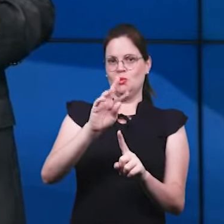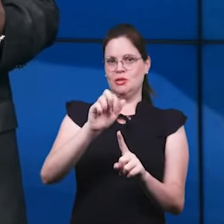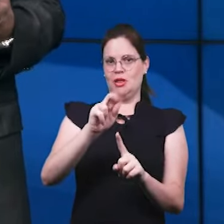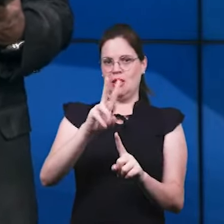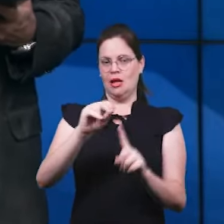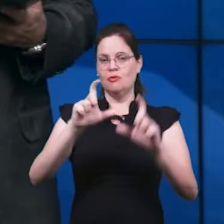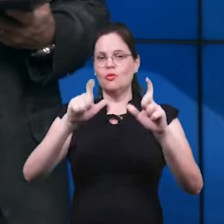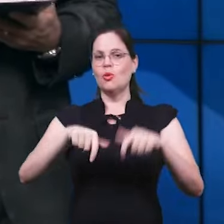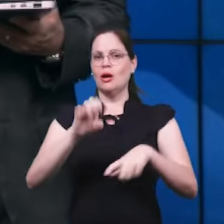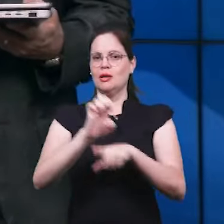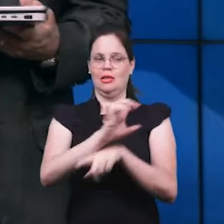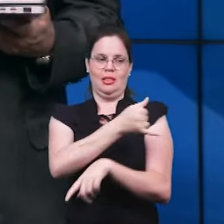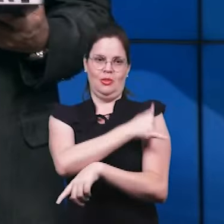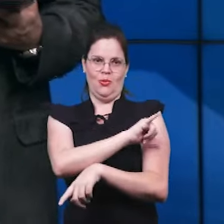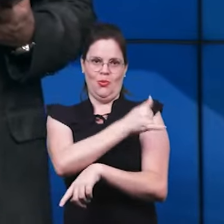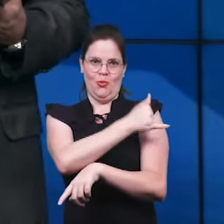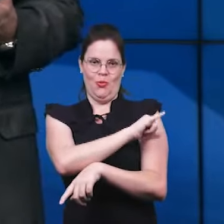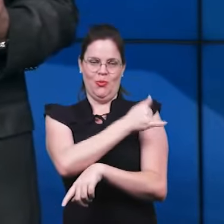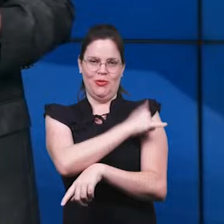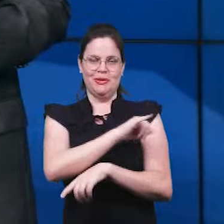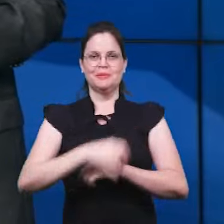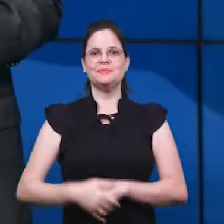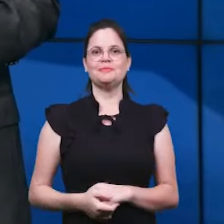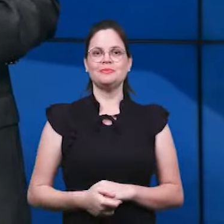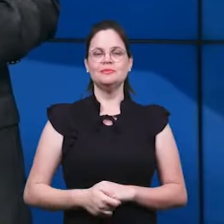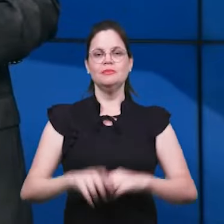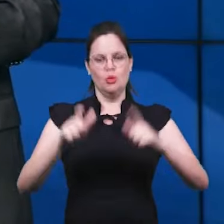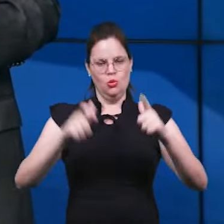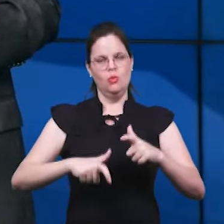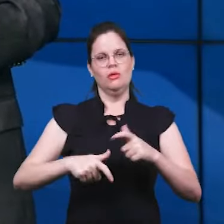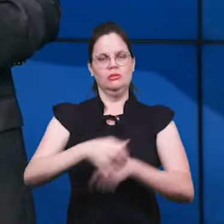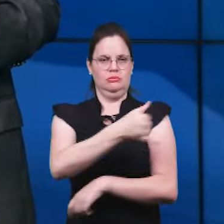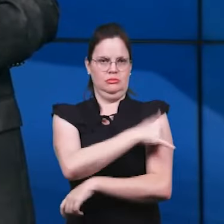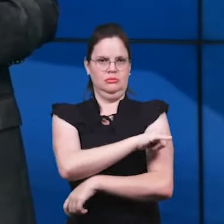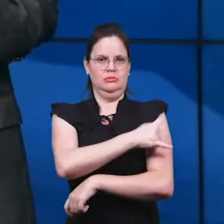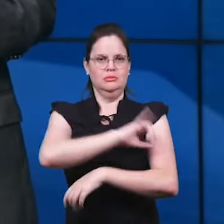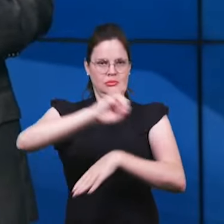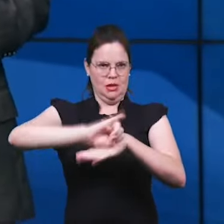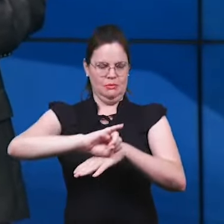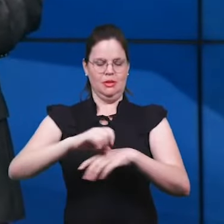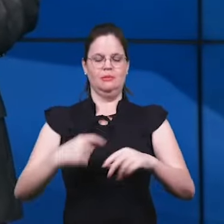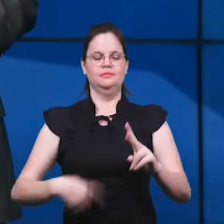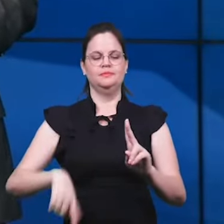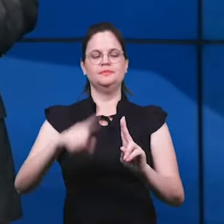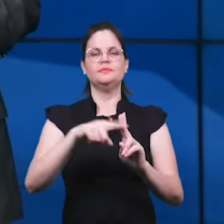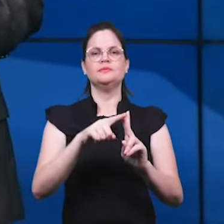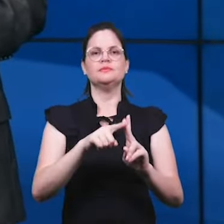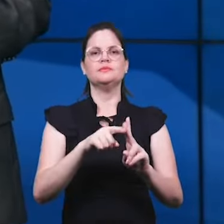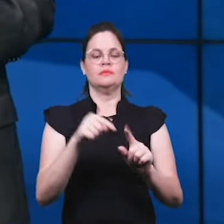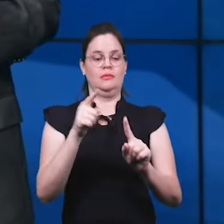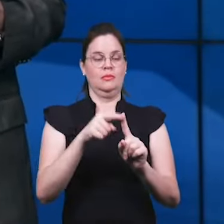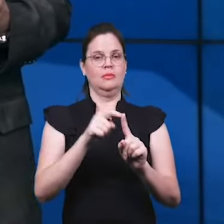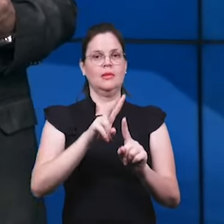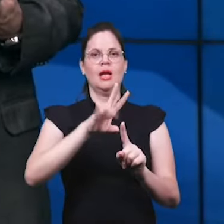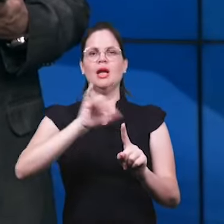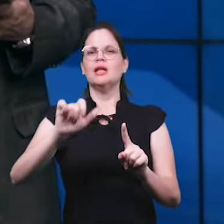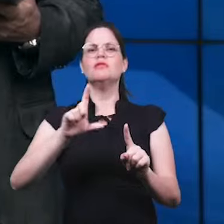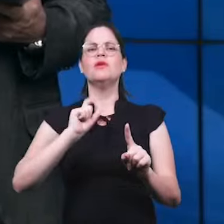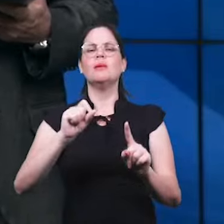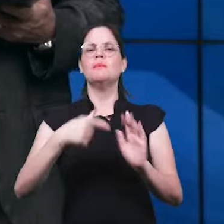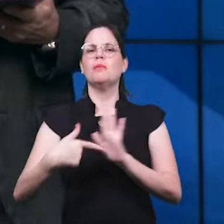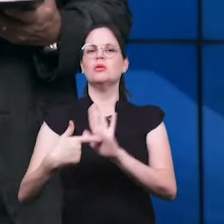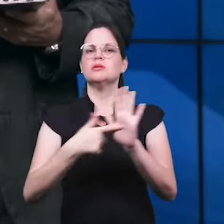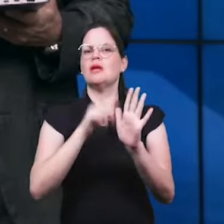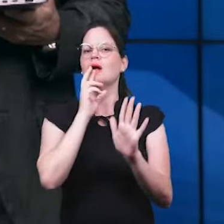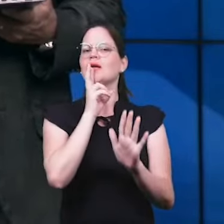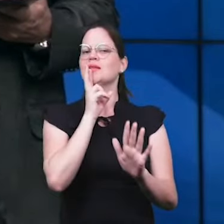Janeiro, e ele é da igreja lá da cidade do Rio de Janeiro, no estado do Rio de Janeiro. E ele vai falar ali,